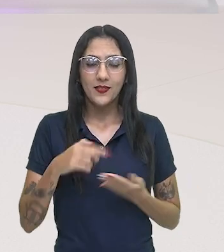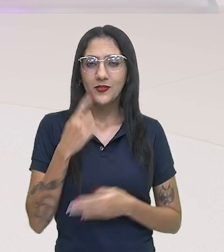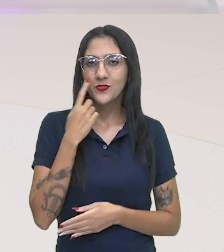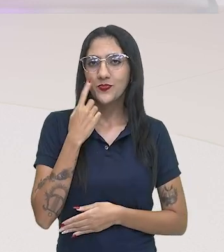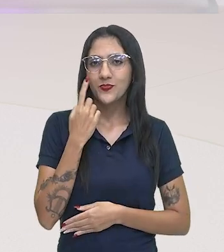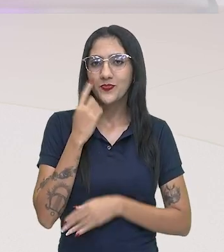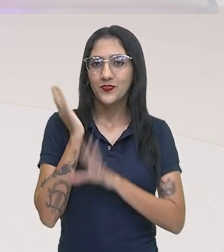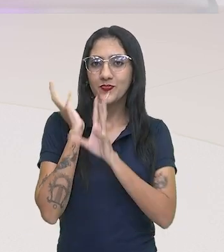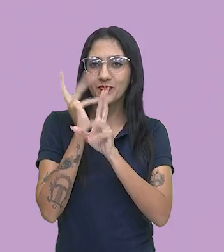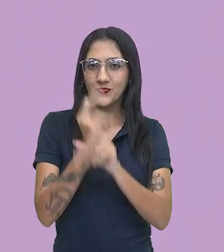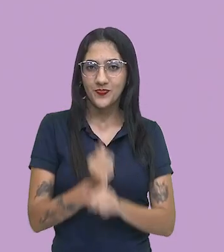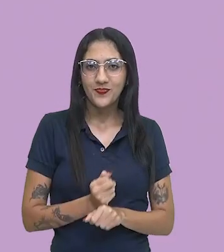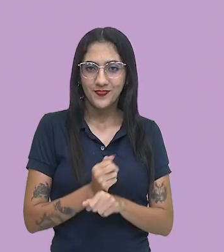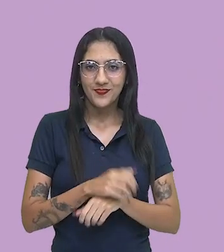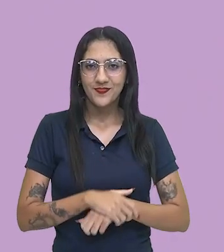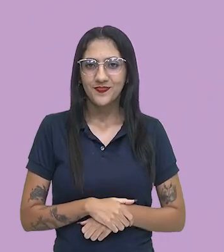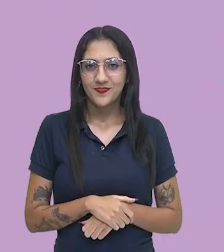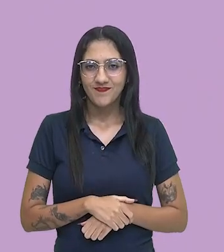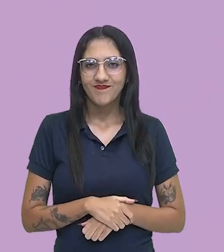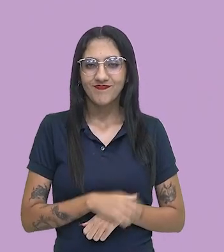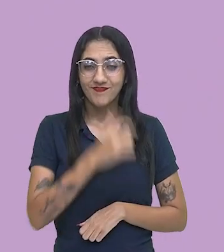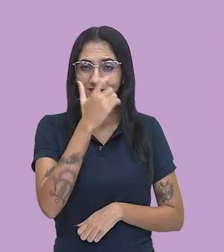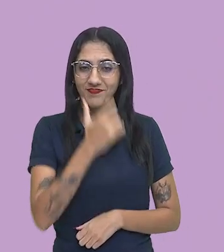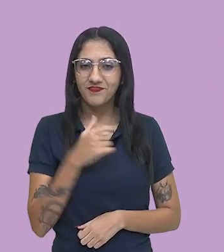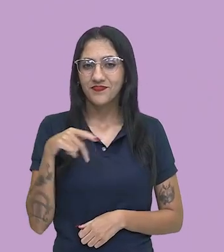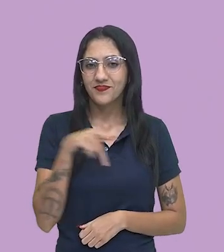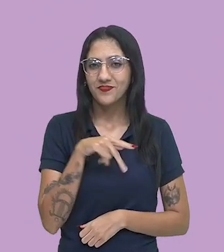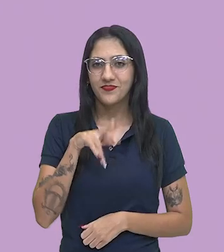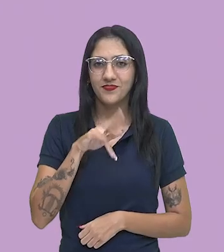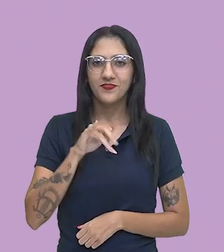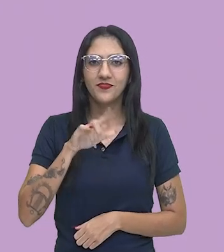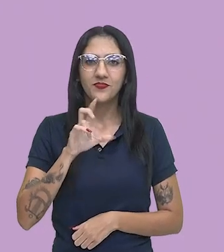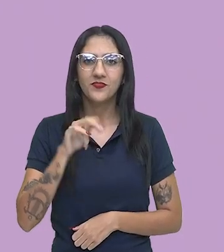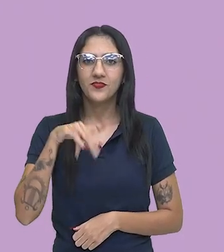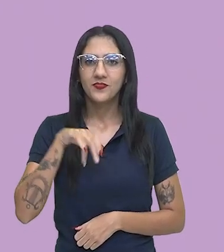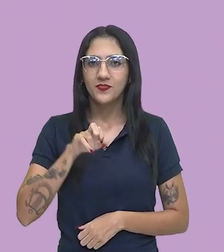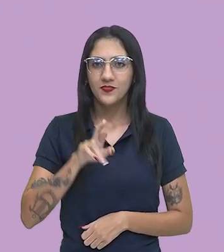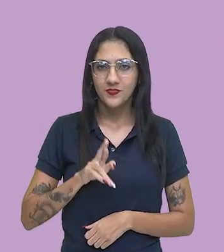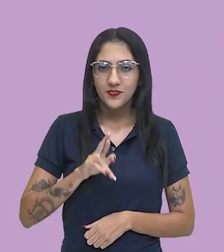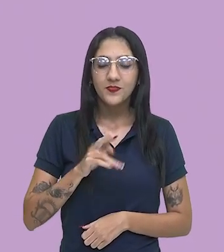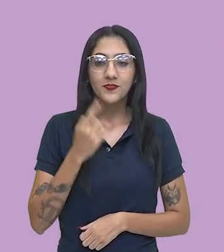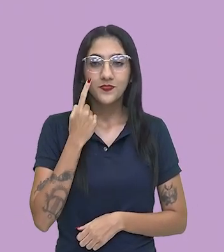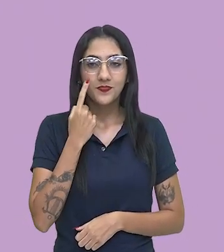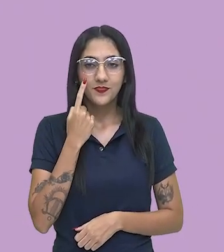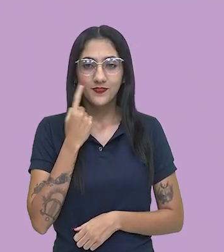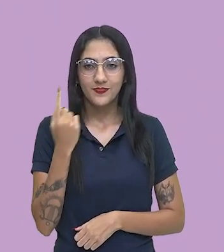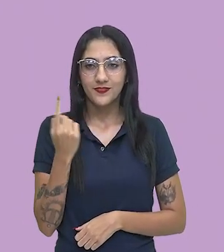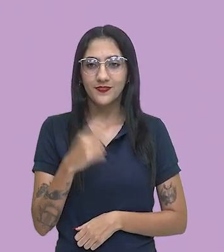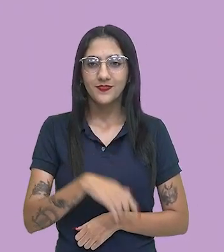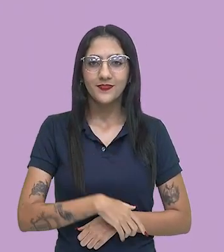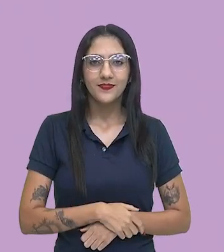nossa revisão. Eu sou o professor Rina, te convido então para acompanhar o nosso tema. Acompanha aí comigo.